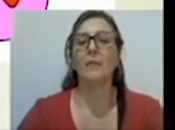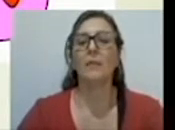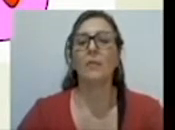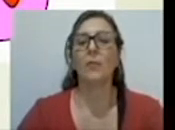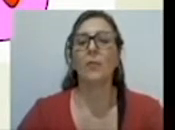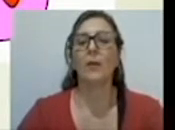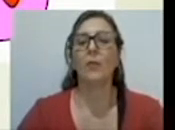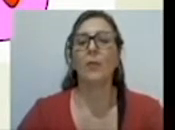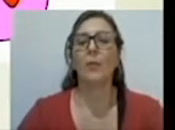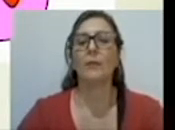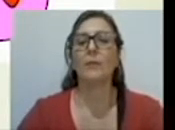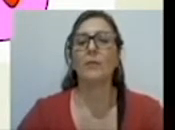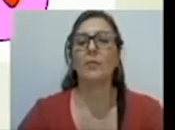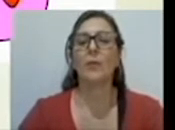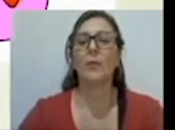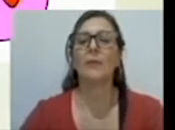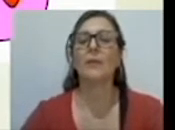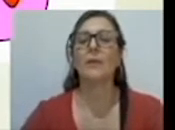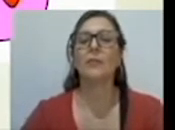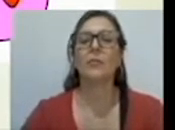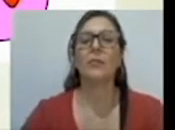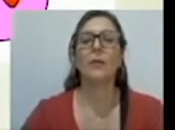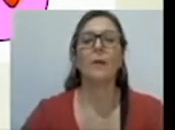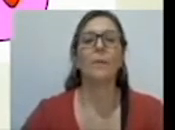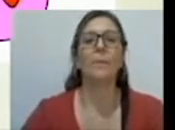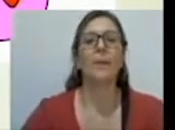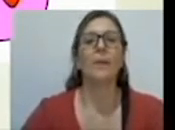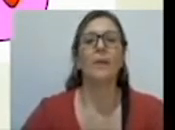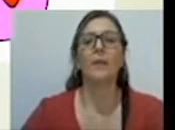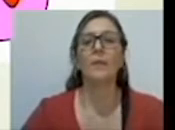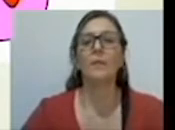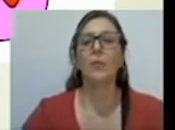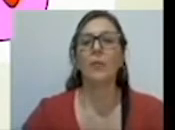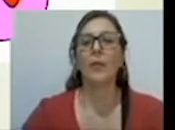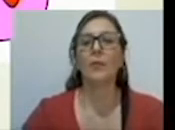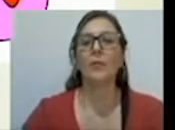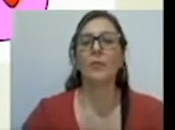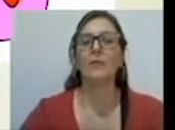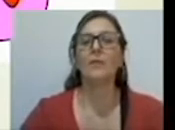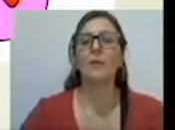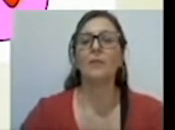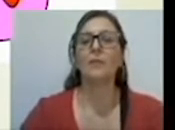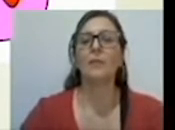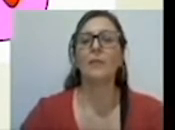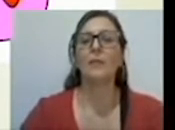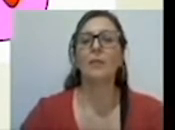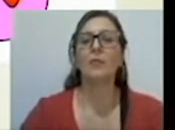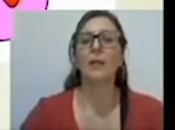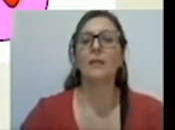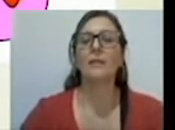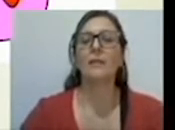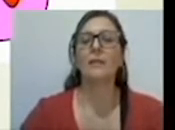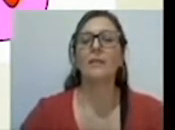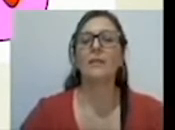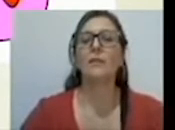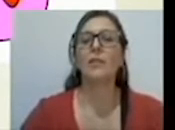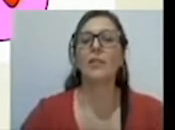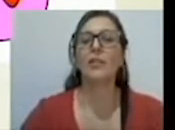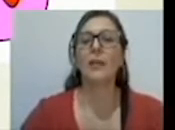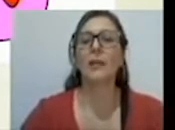eles completem a sua capacidade total. Nesse momento, as válvulas semilunares elas